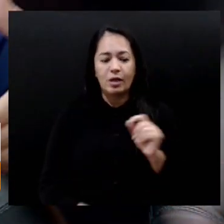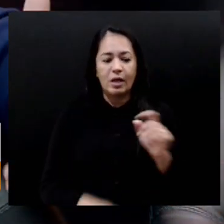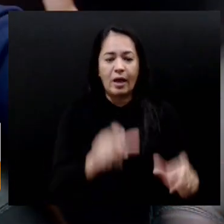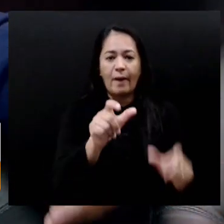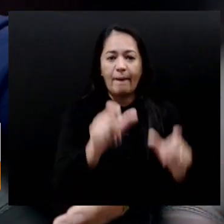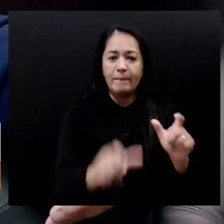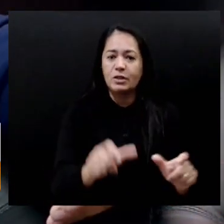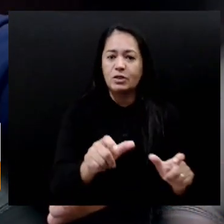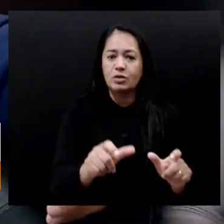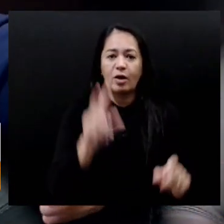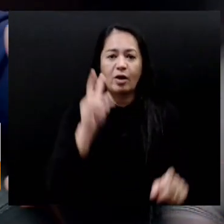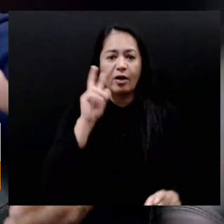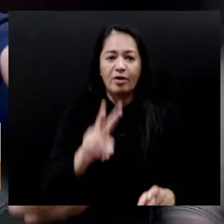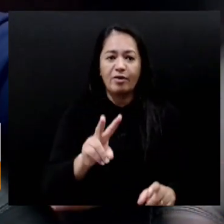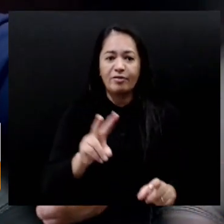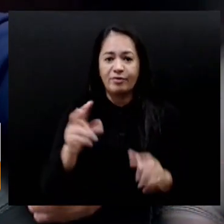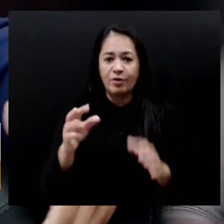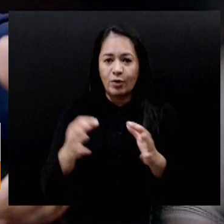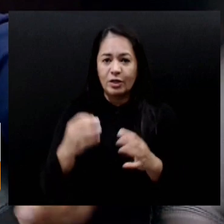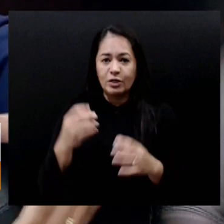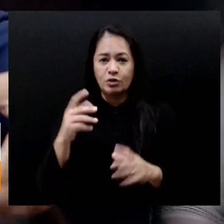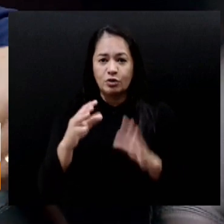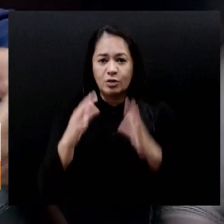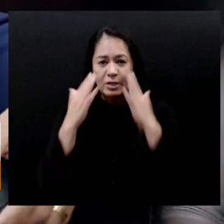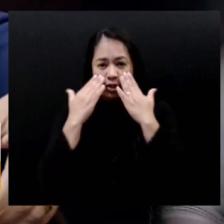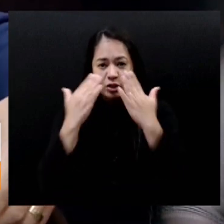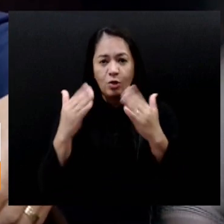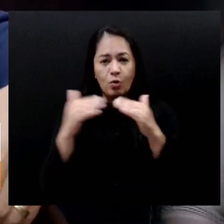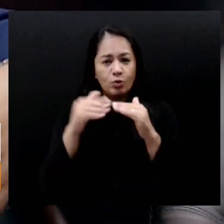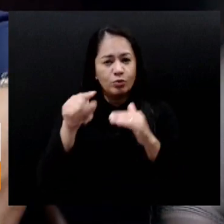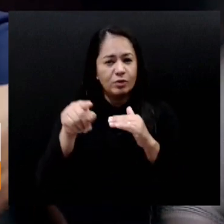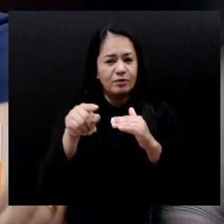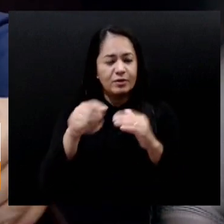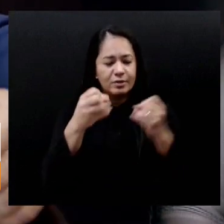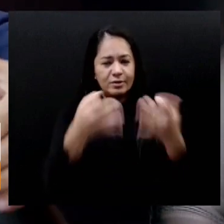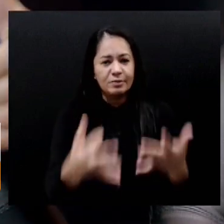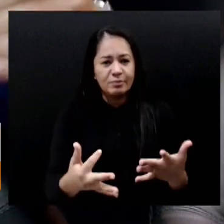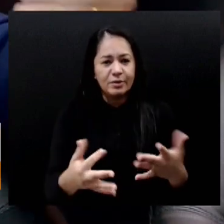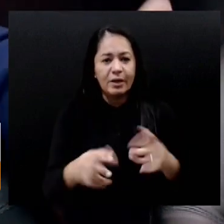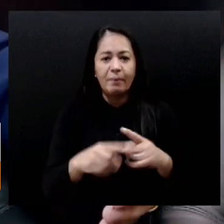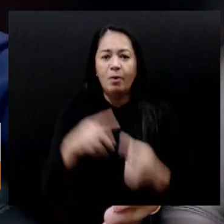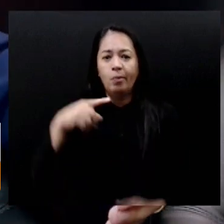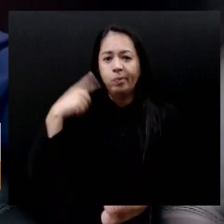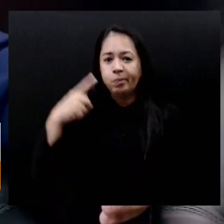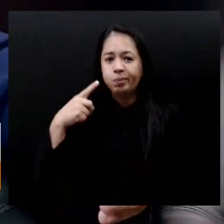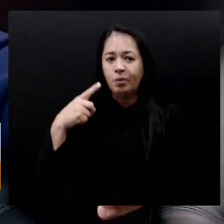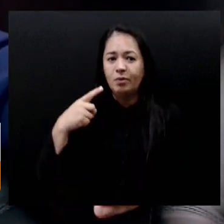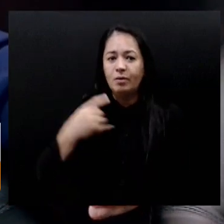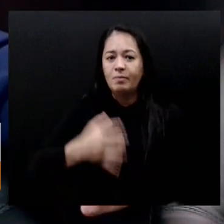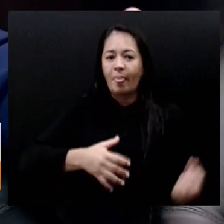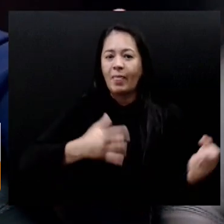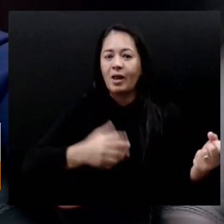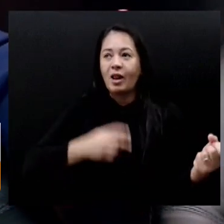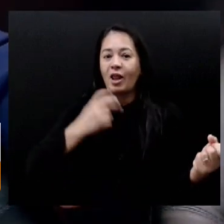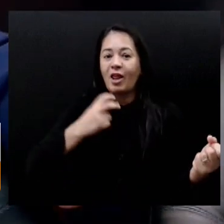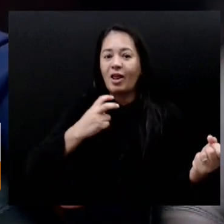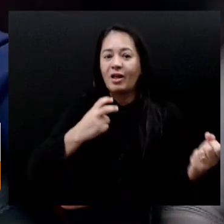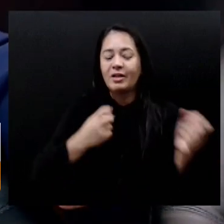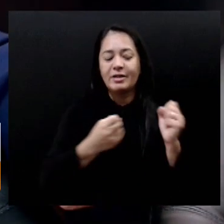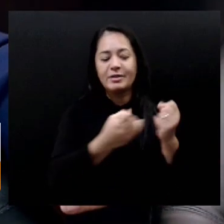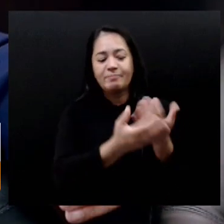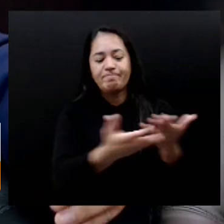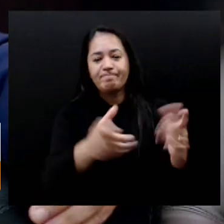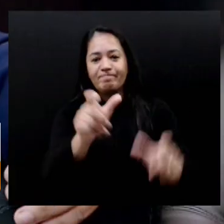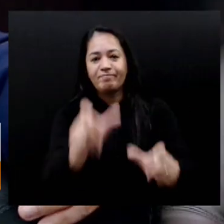cliente estava passando naquele momento. E aí cabia muito ao advogado ali, voz e violão, trazer isso para o jurado. Eu falo que voz e violão não